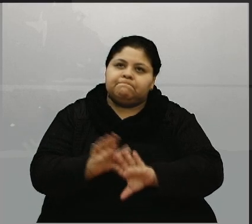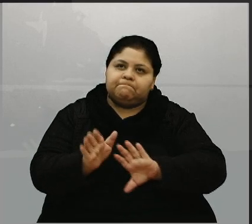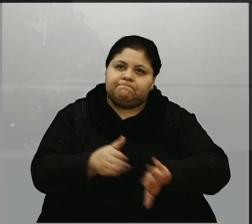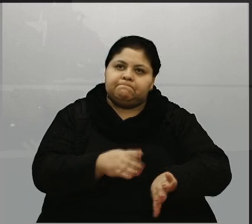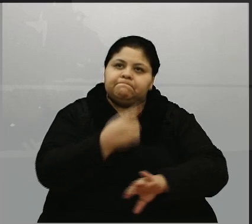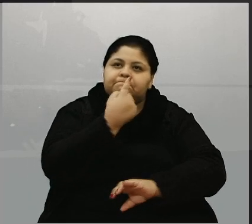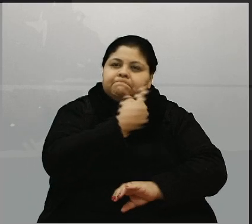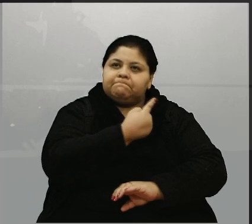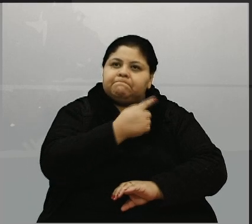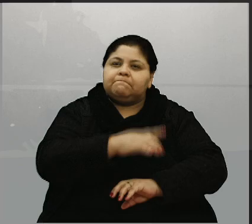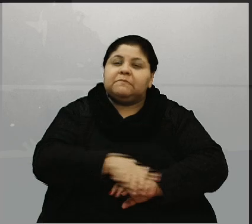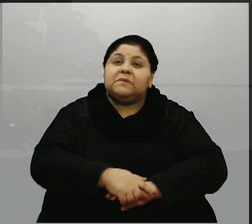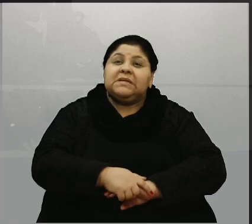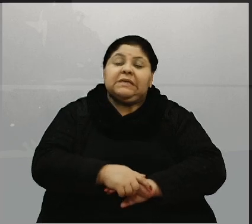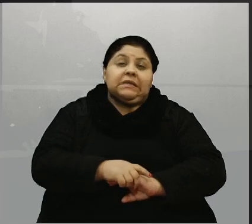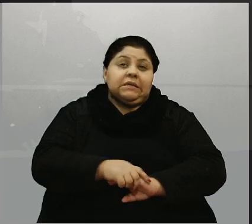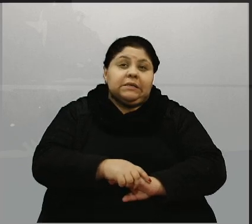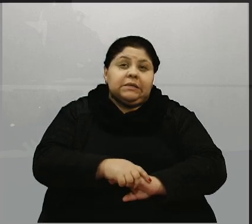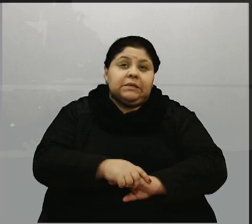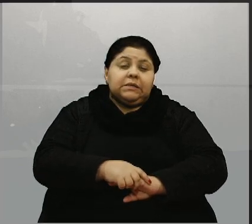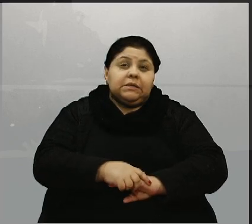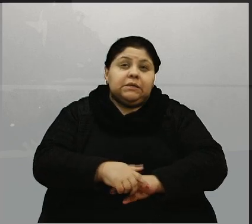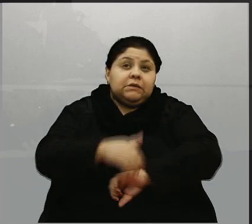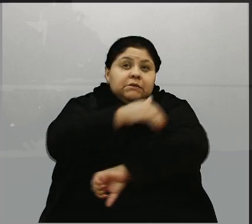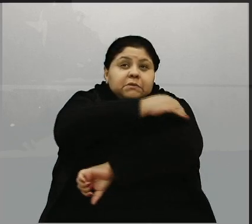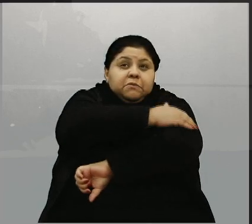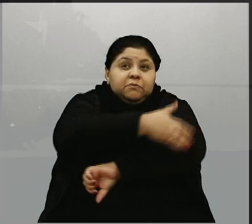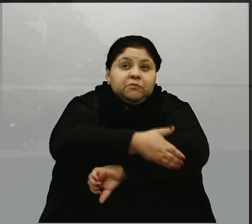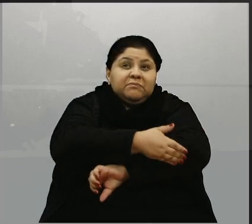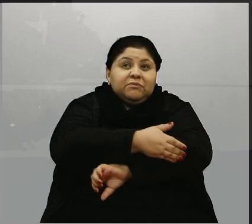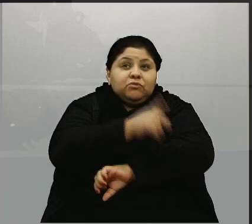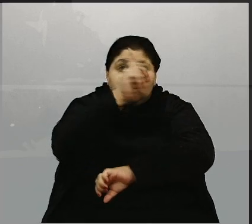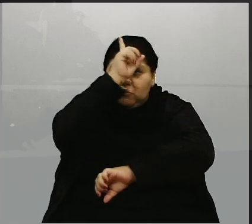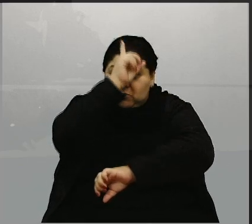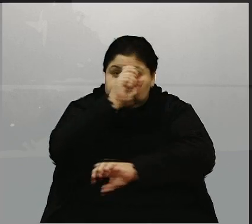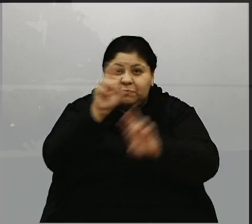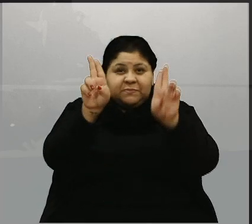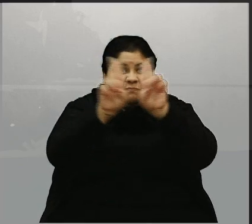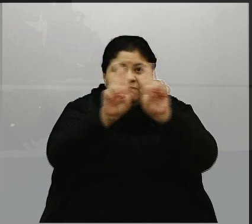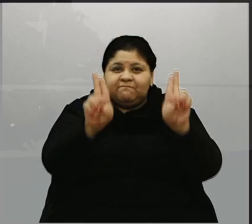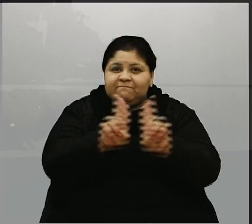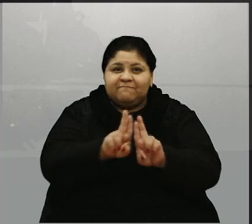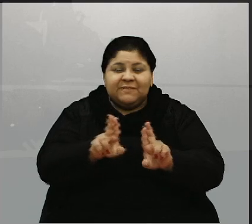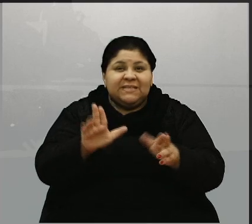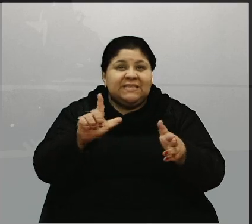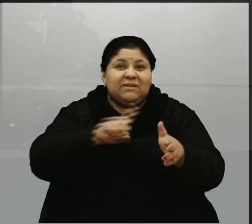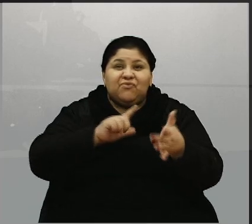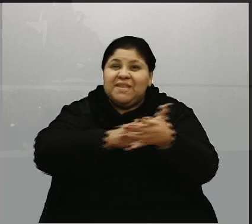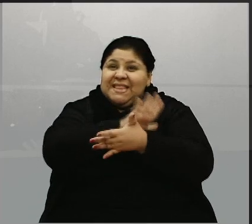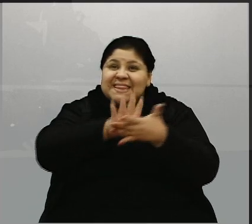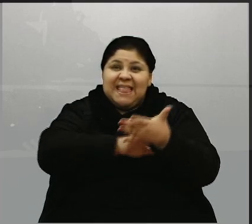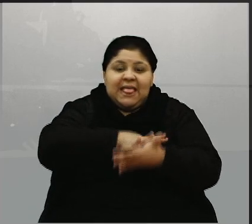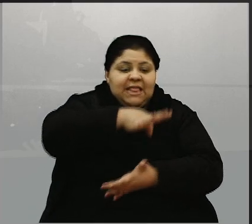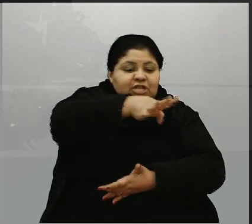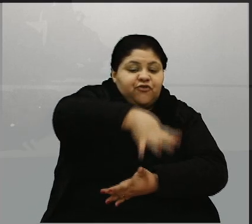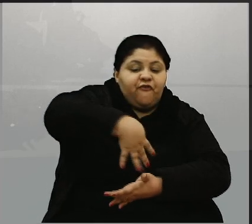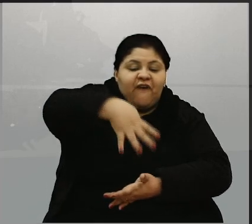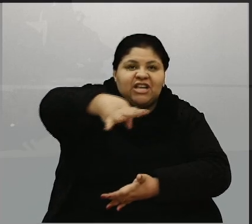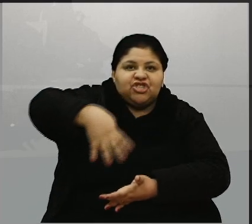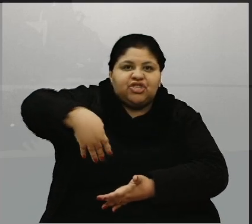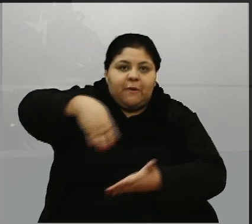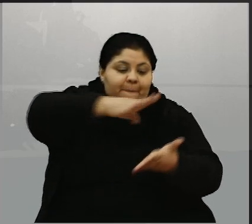Aí, ó. Aí é bem na esquina do Hospital da Unimed. Não tem nenhuma faixa de segurança pintada